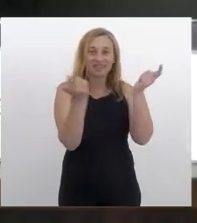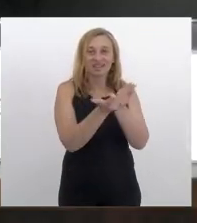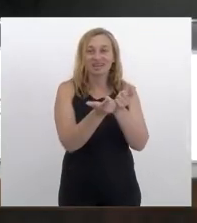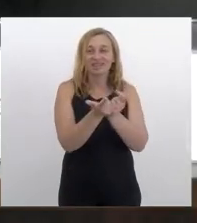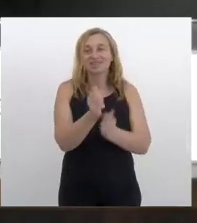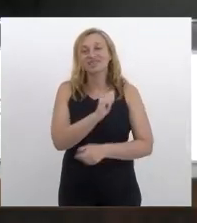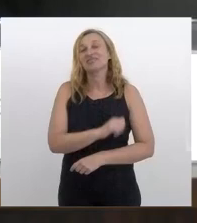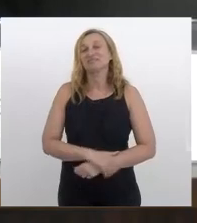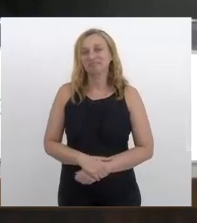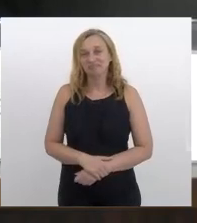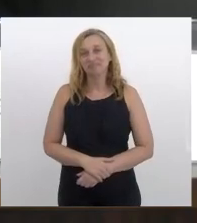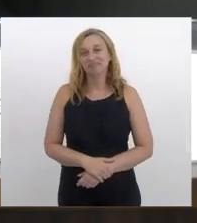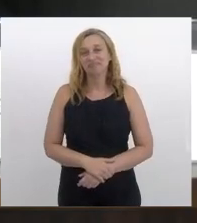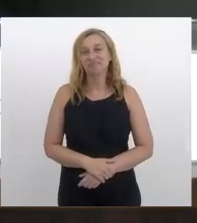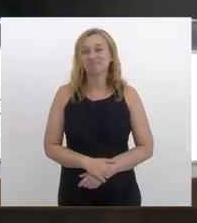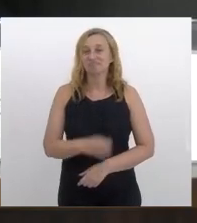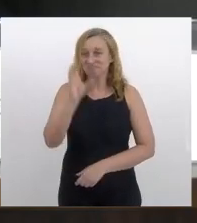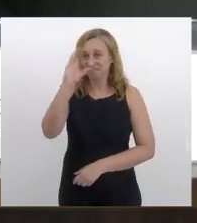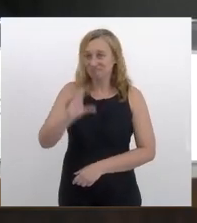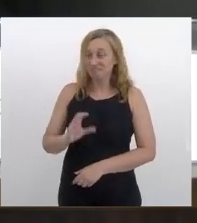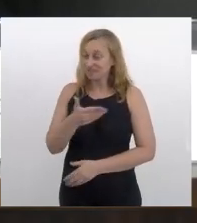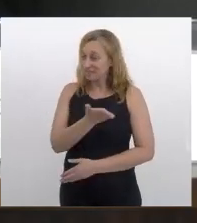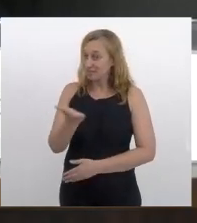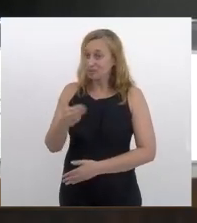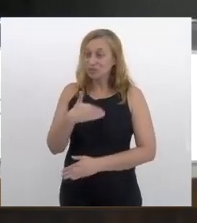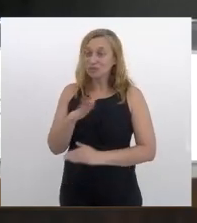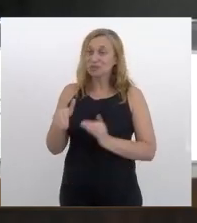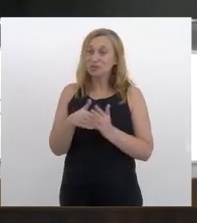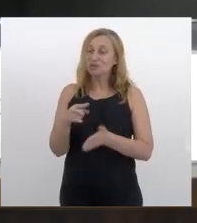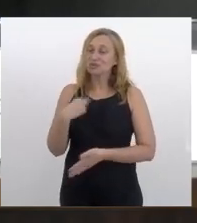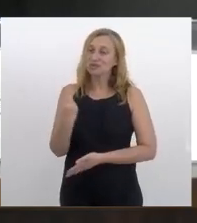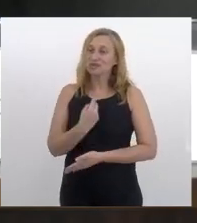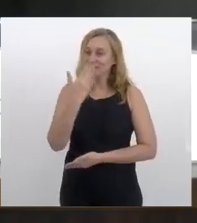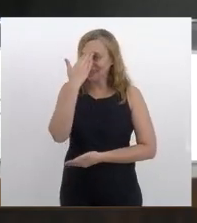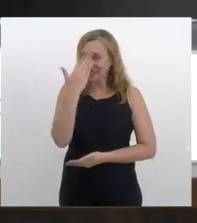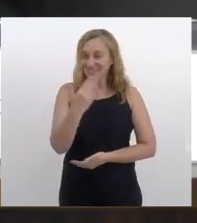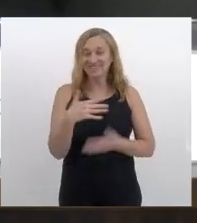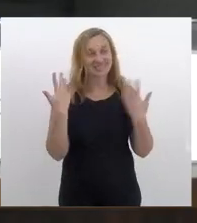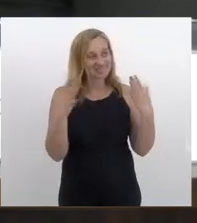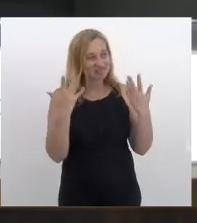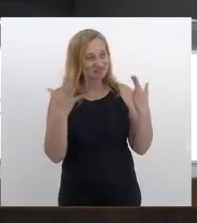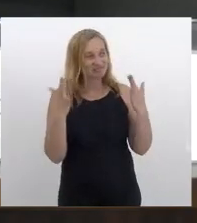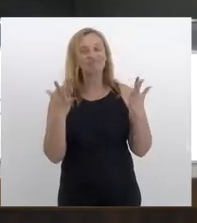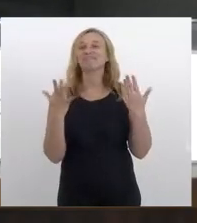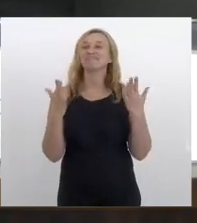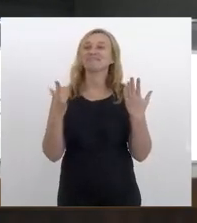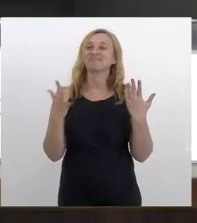Siciliano, pelo seu comportamento com todos nós. Muito obrigada.